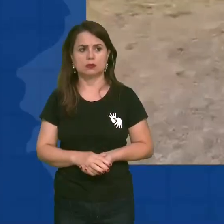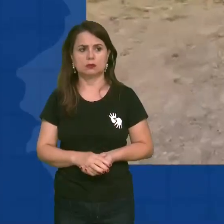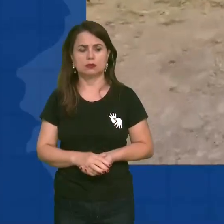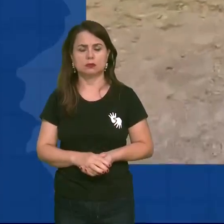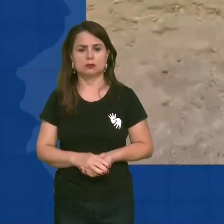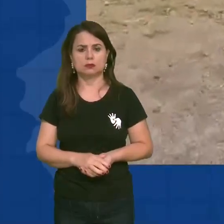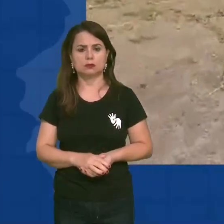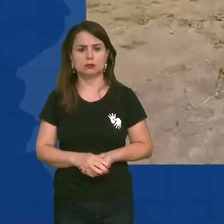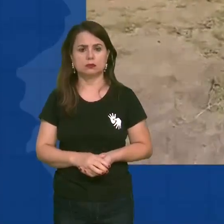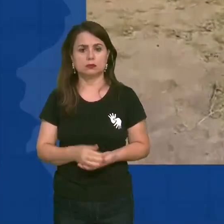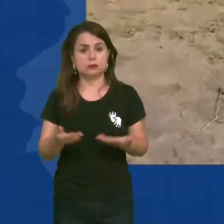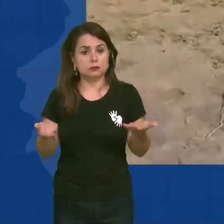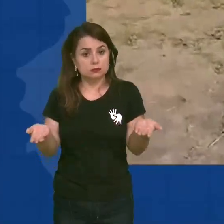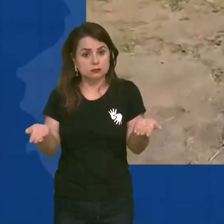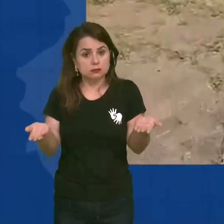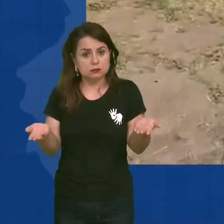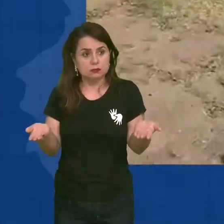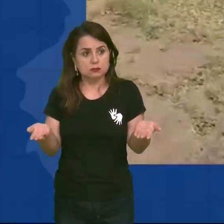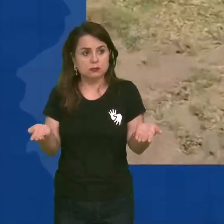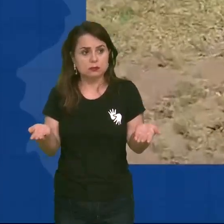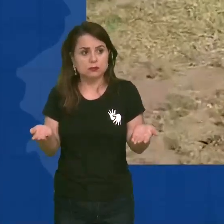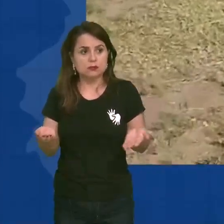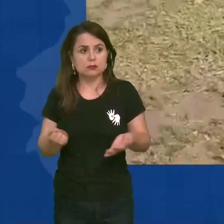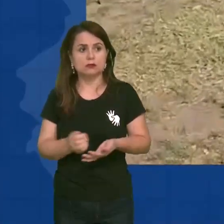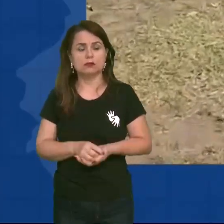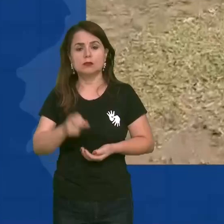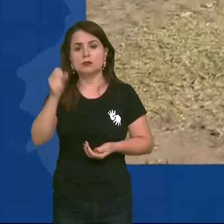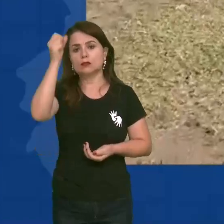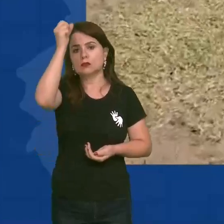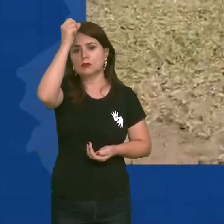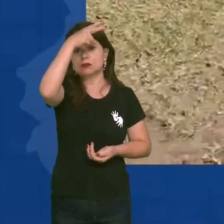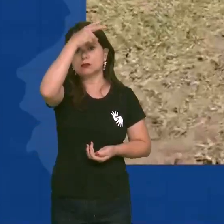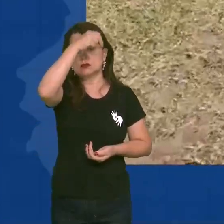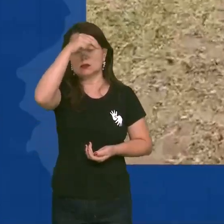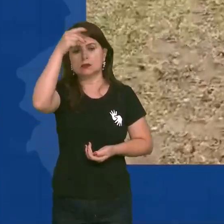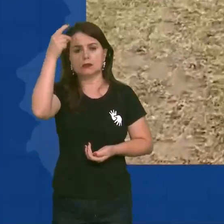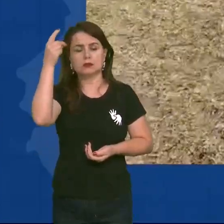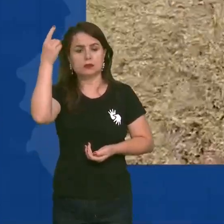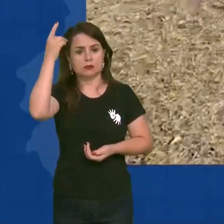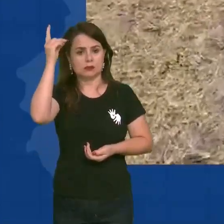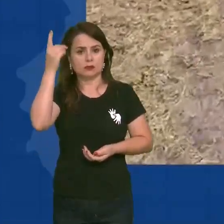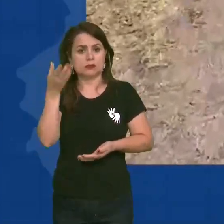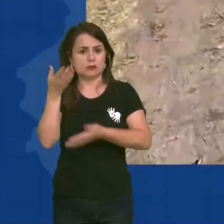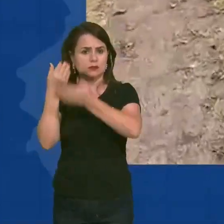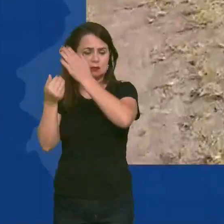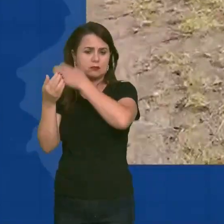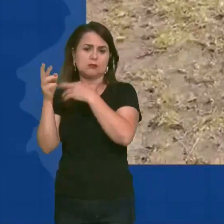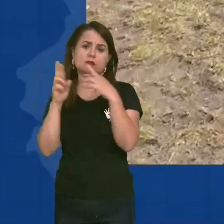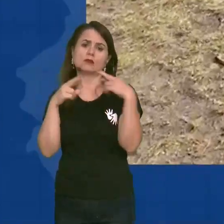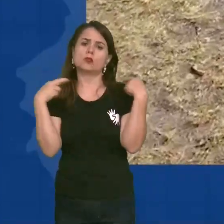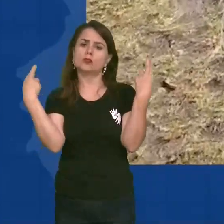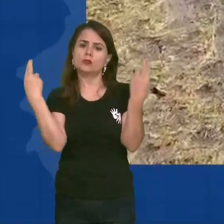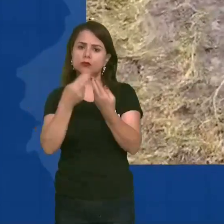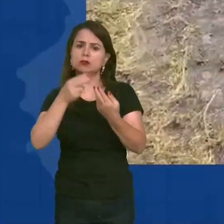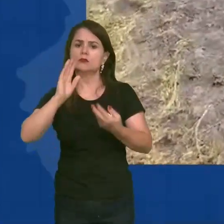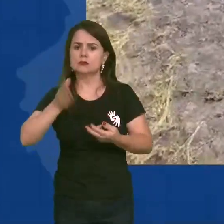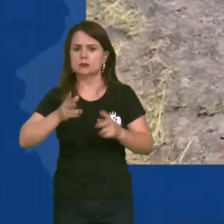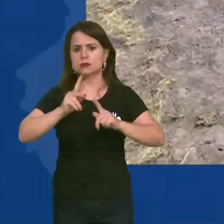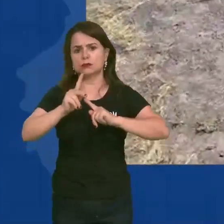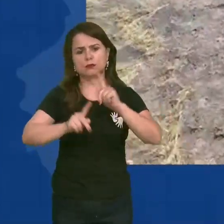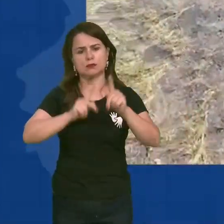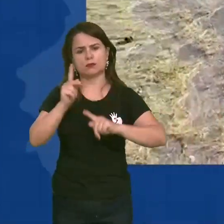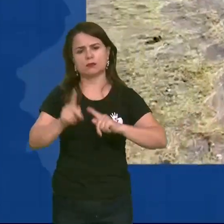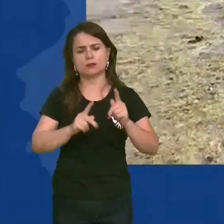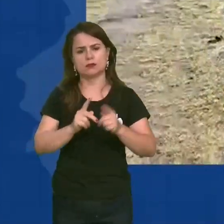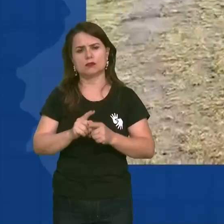então o prefeito na como eu relatei aqui em reunião com os atletas da modalidade atletismo em